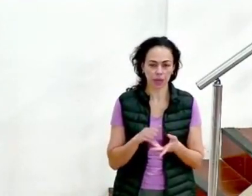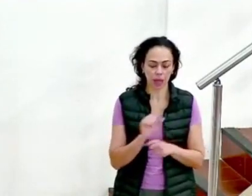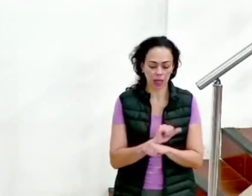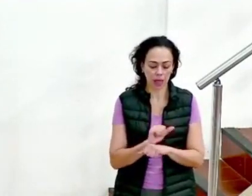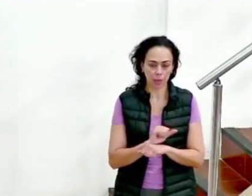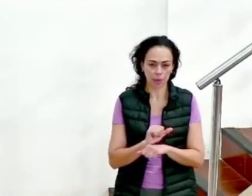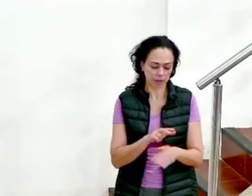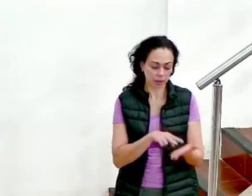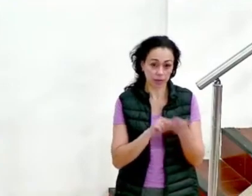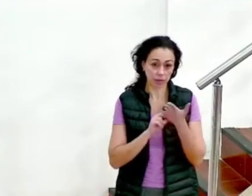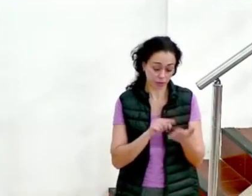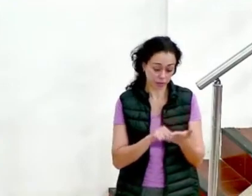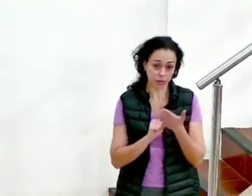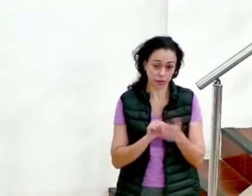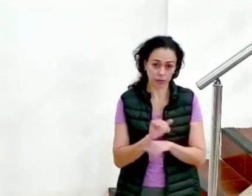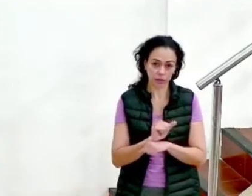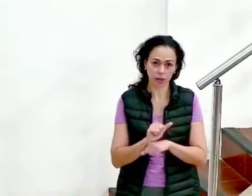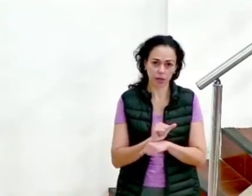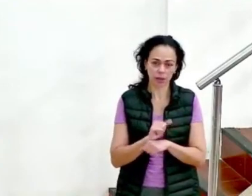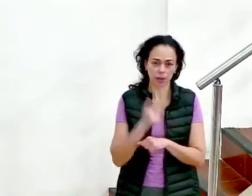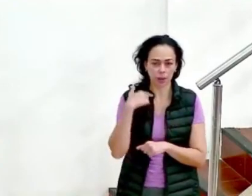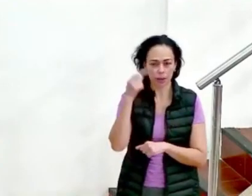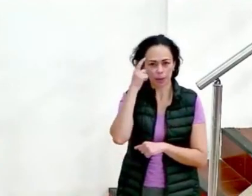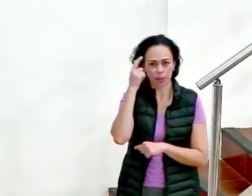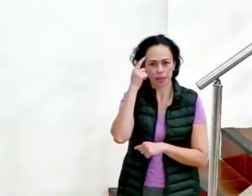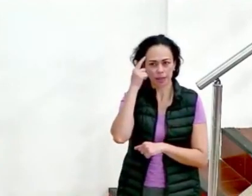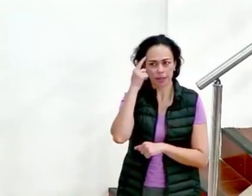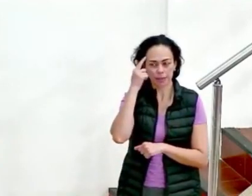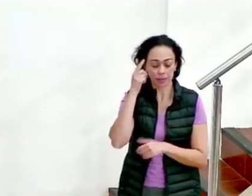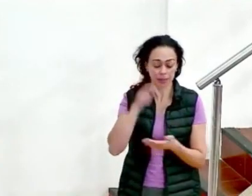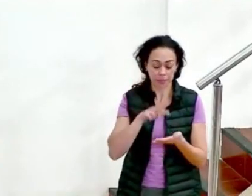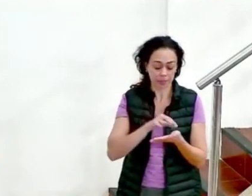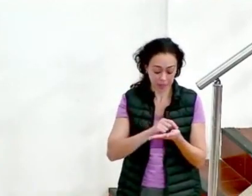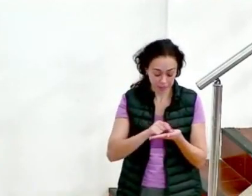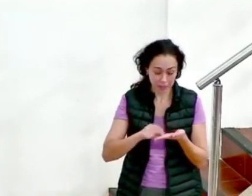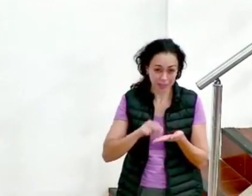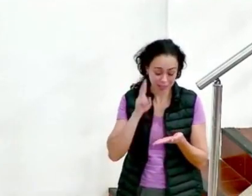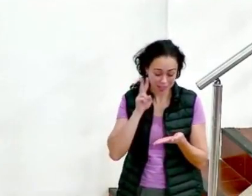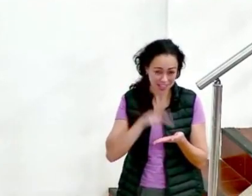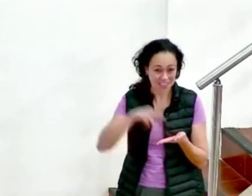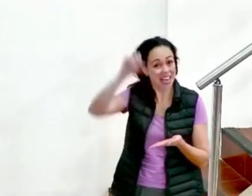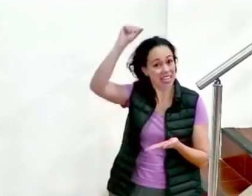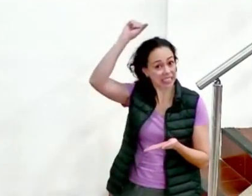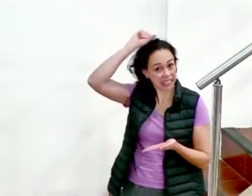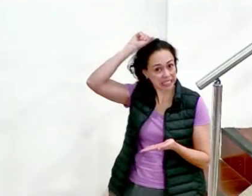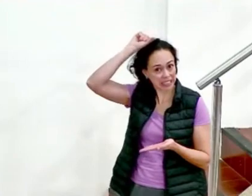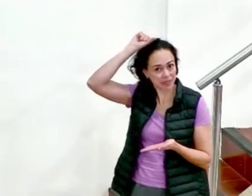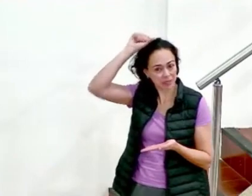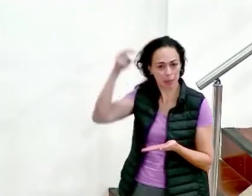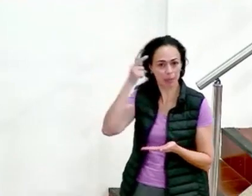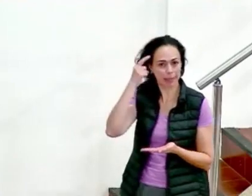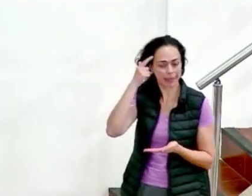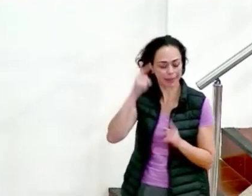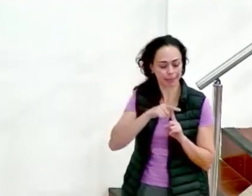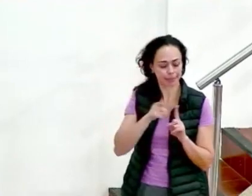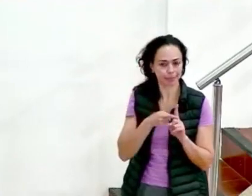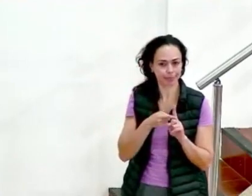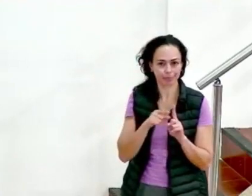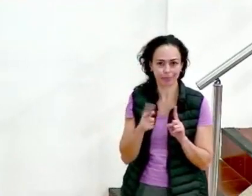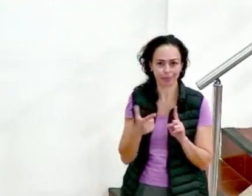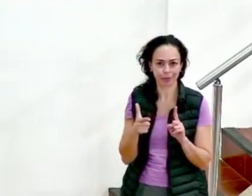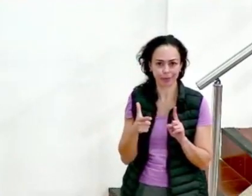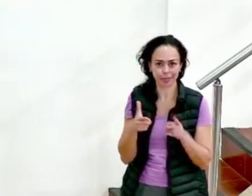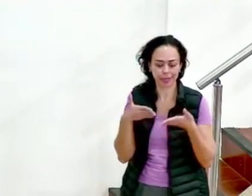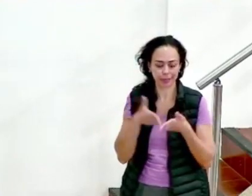Agar. Sara falou isso para Abraão, lá no capítulo 16. No capítulo 18, versos 10 e 12,